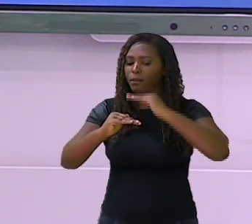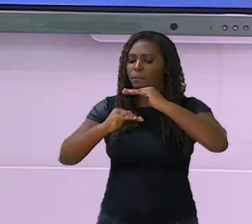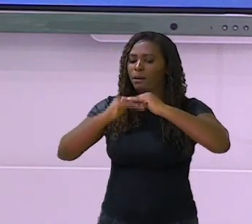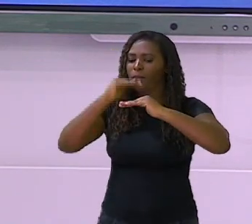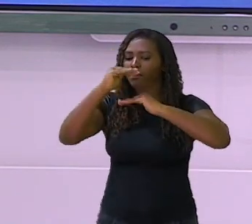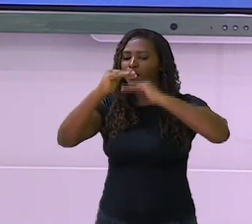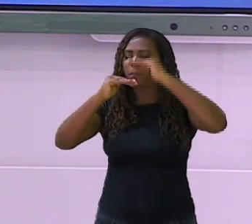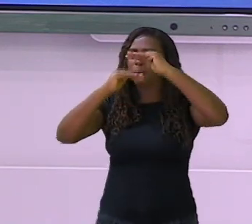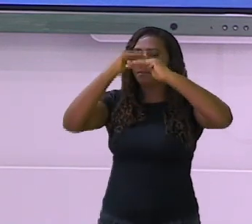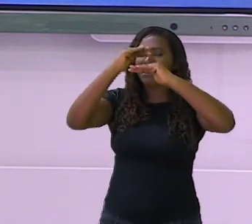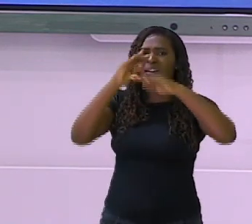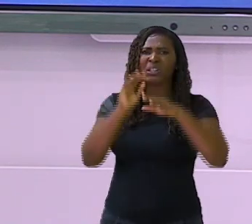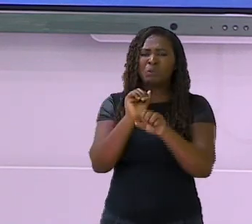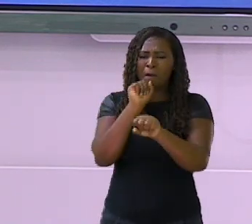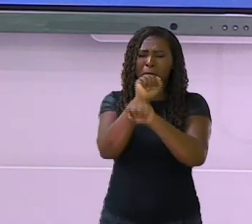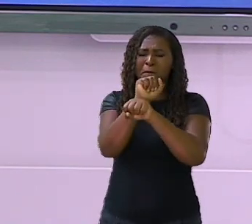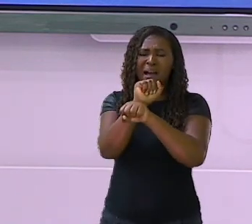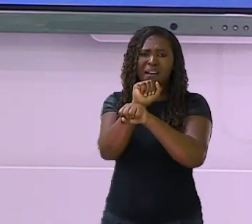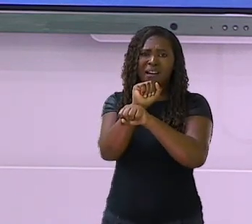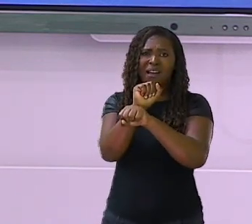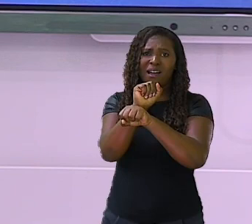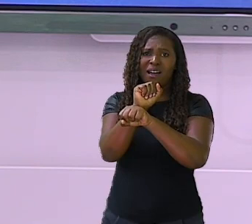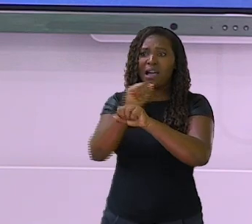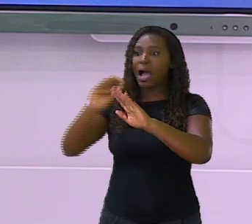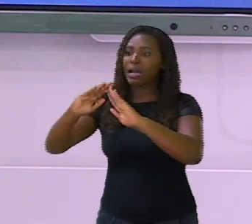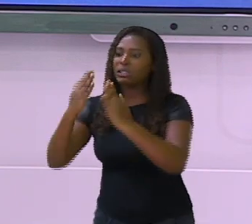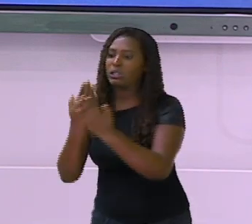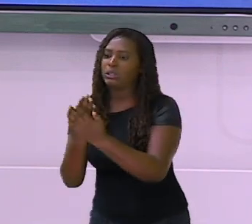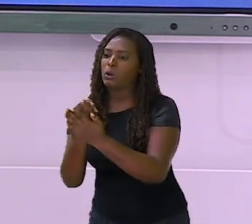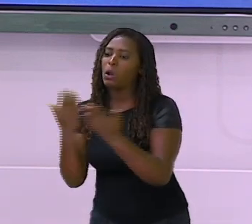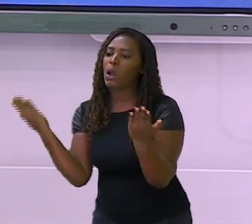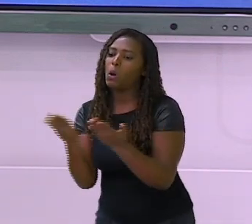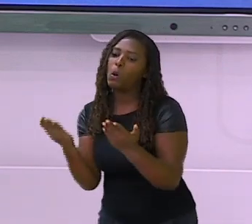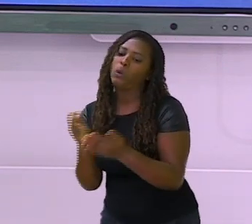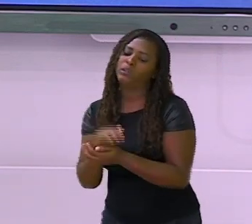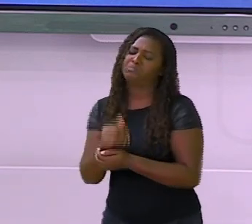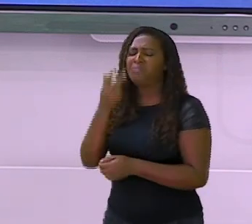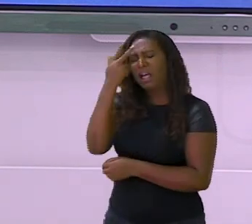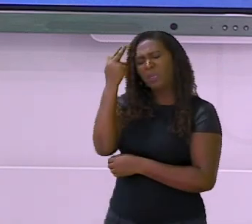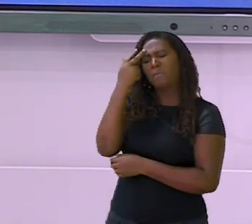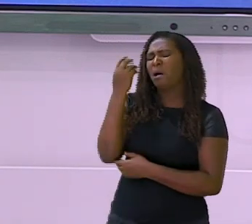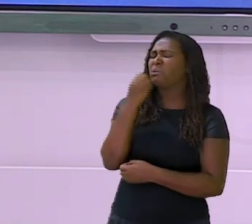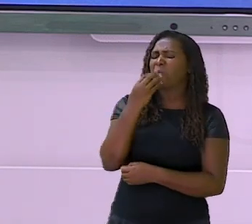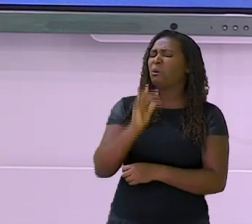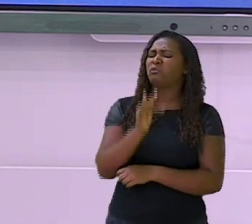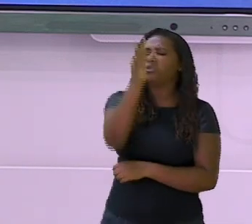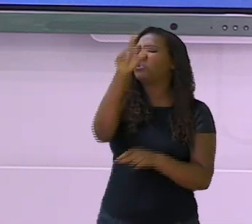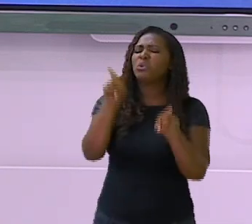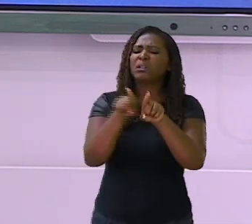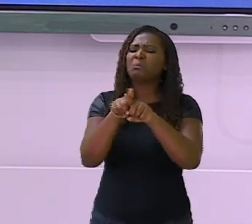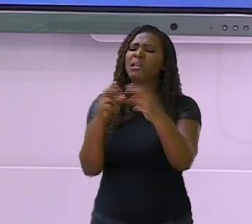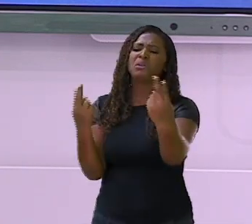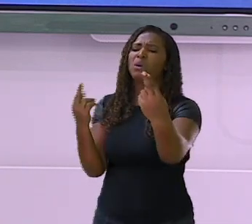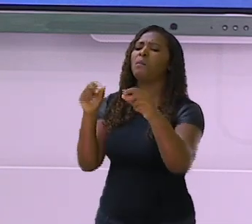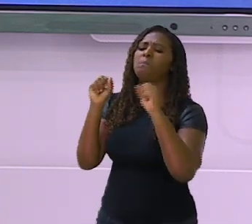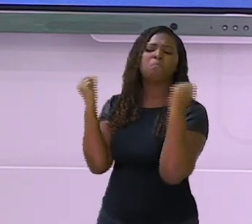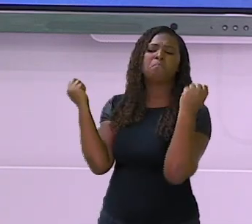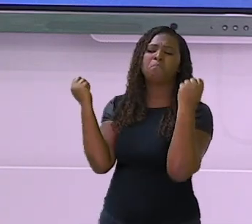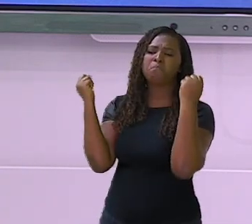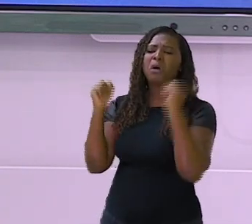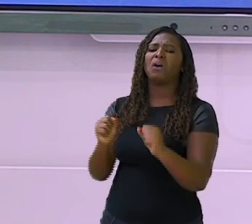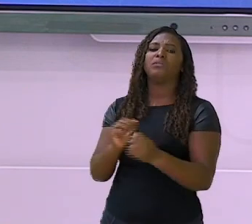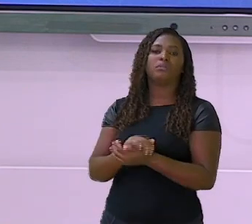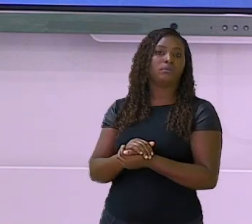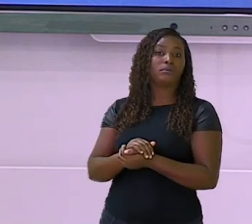não está definido, não tem que ser exatamente dessa forma. Nós podemos aprender de formas diferentes, nós podemos